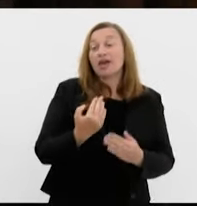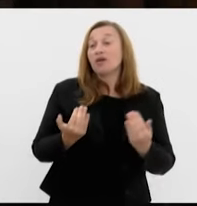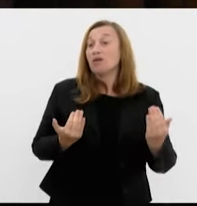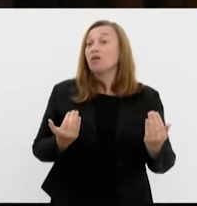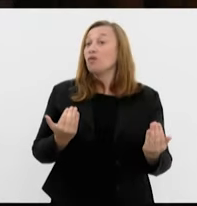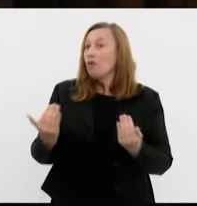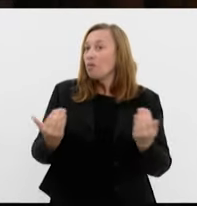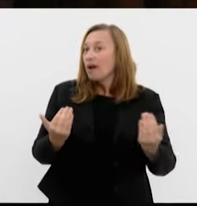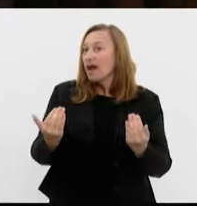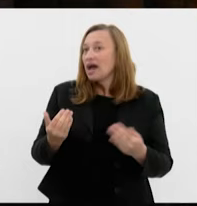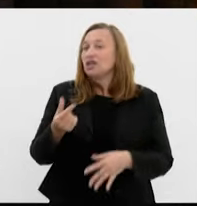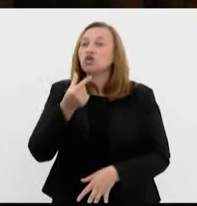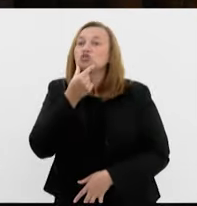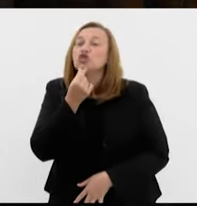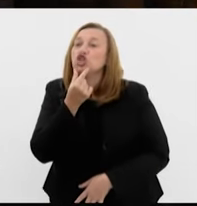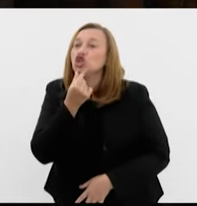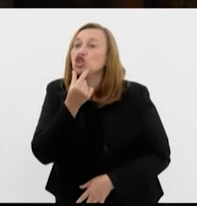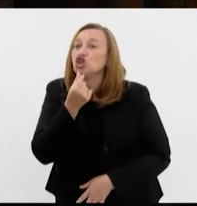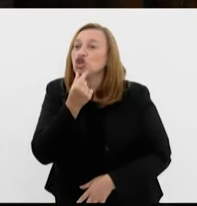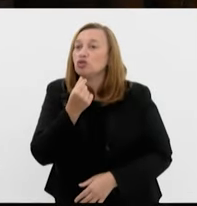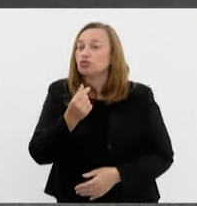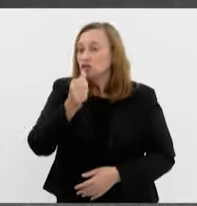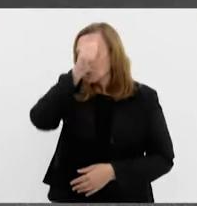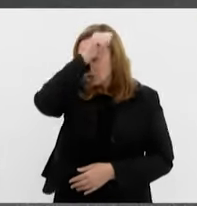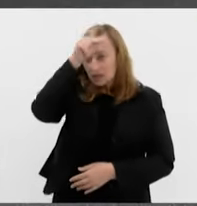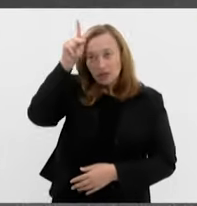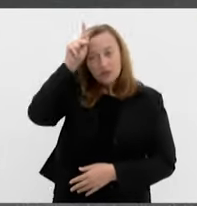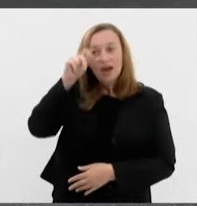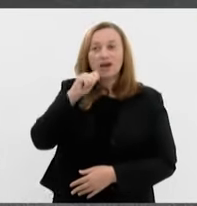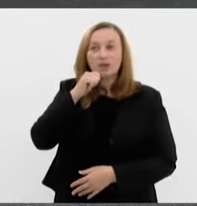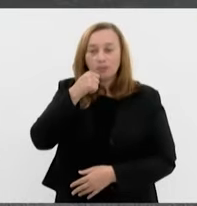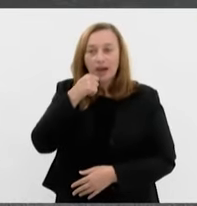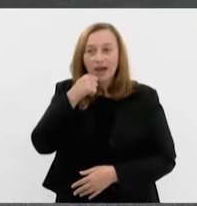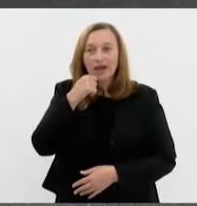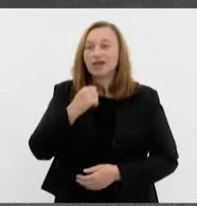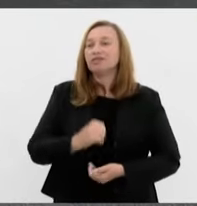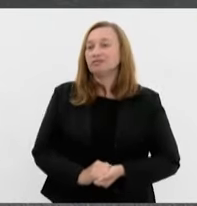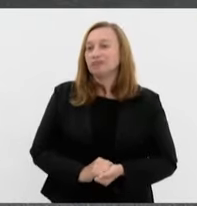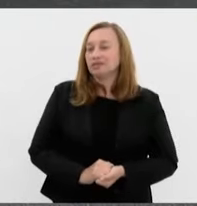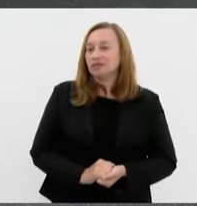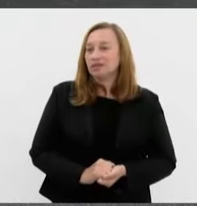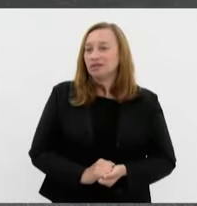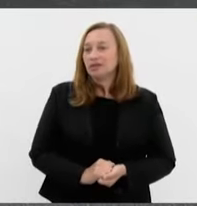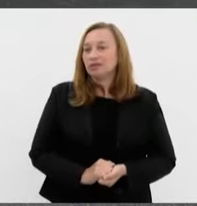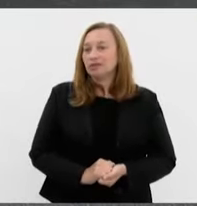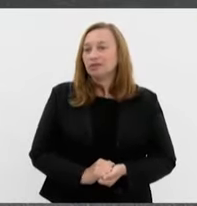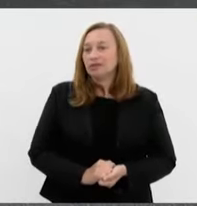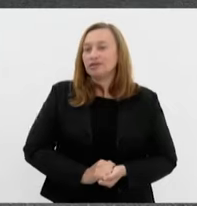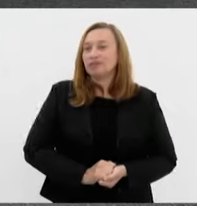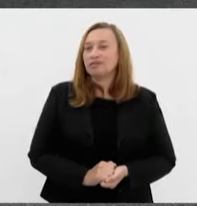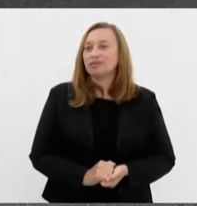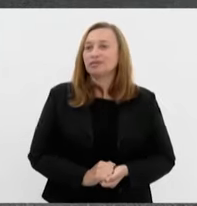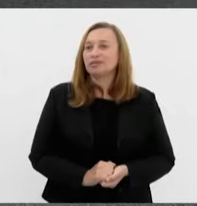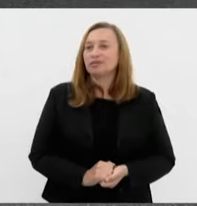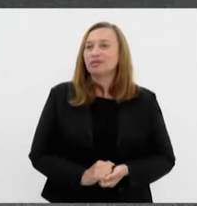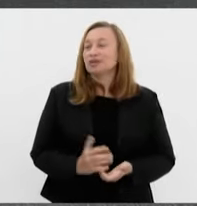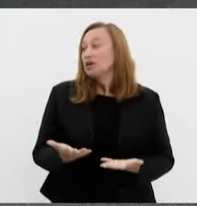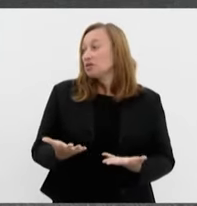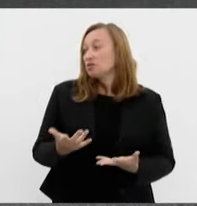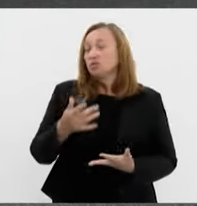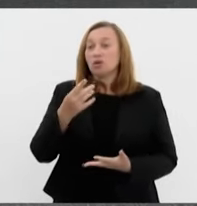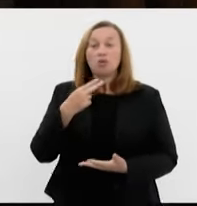averiguar Vamos eu conheço pela mídia pela pela rua mas não tenho relação nenhuma e nem faço questão de ter porque água e óleo não se